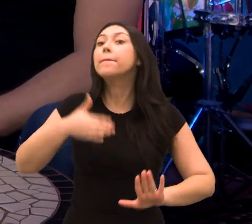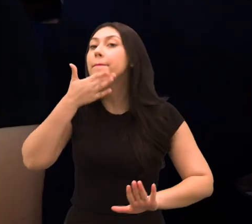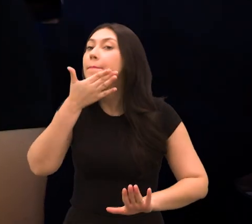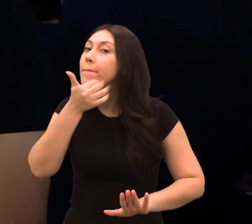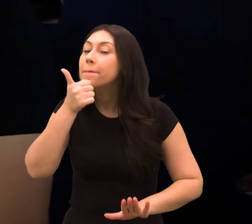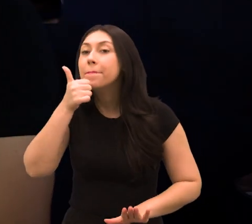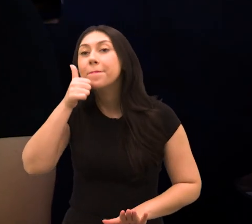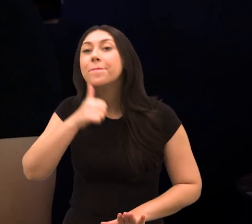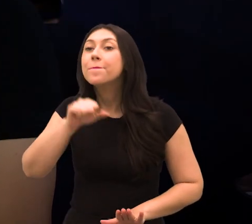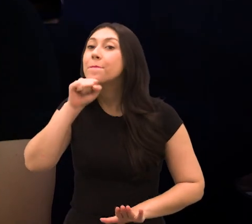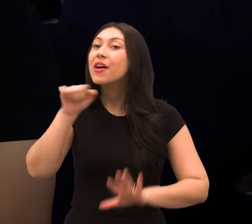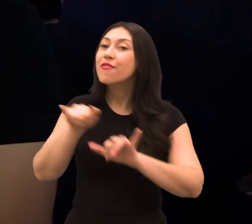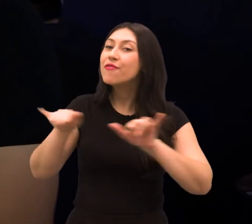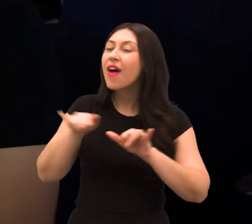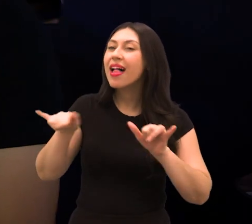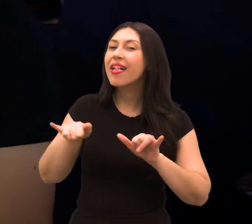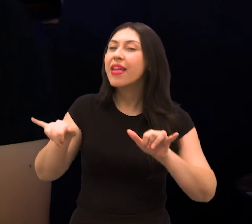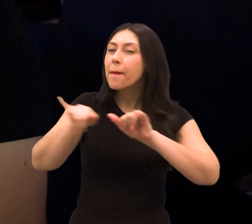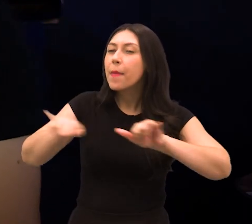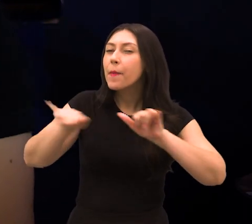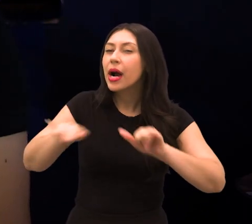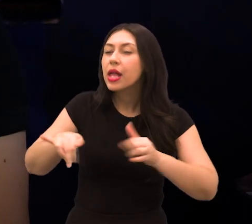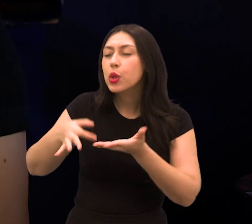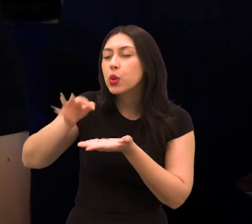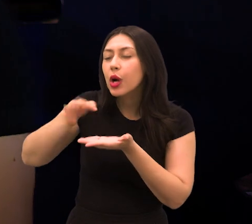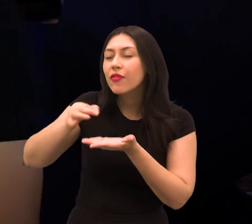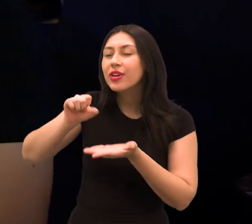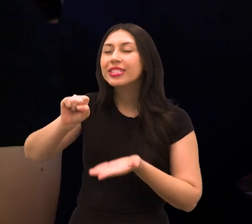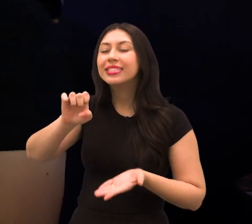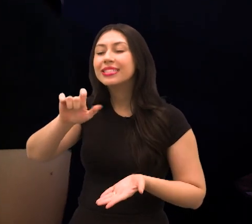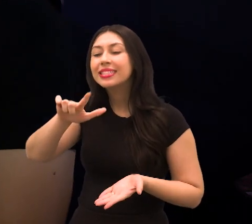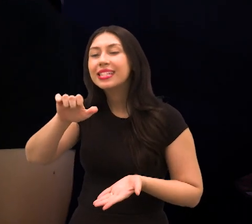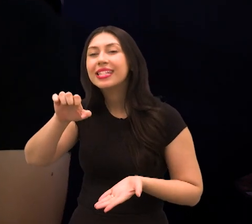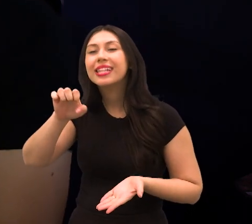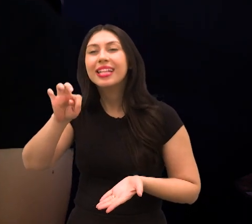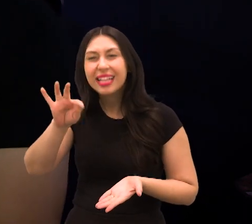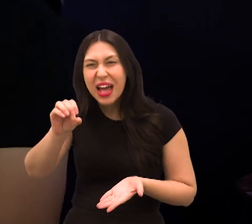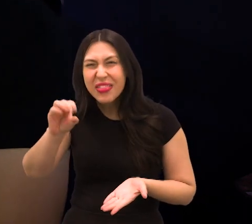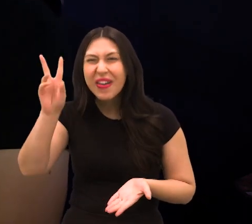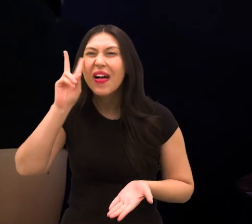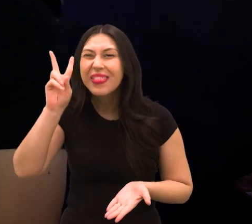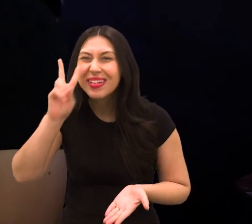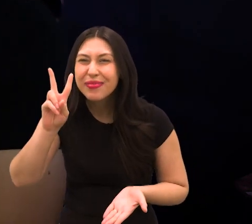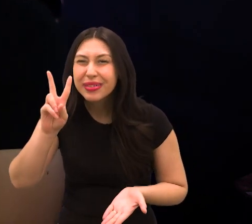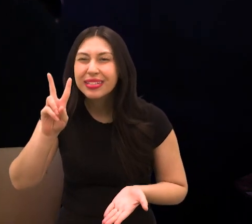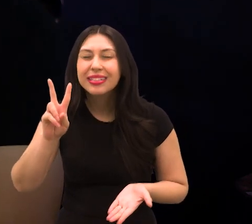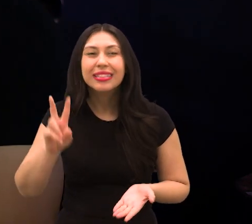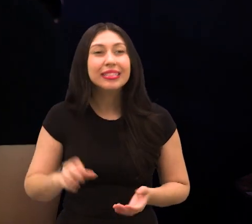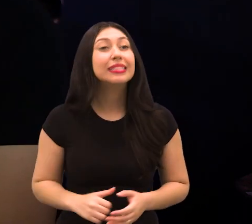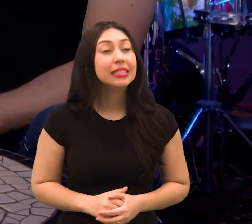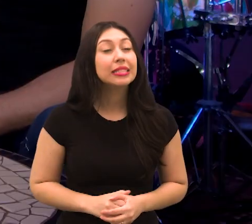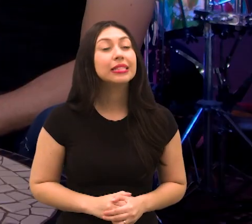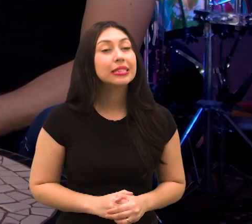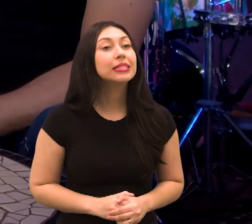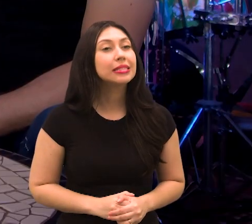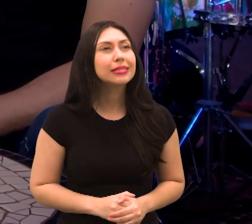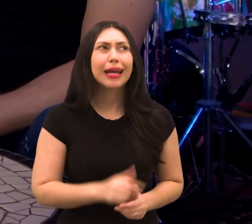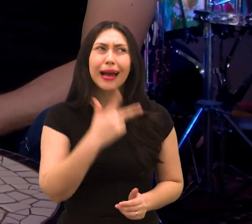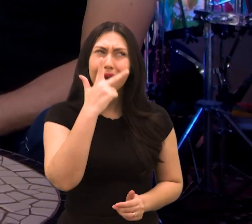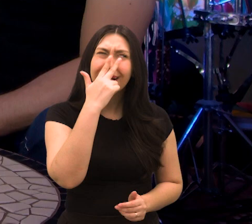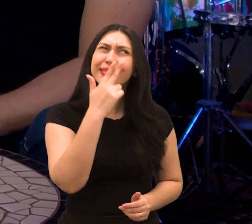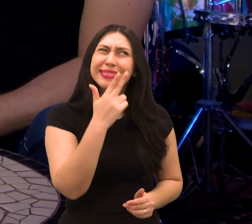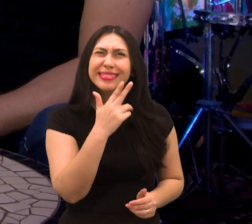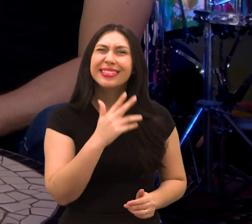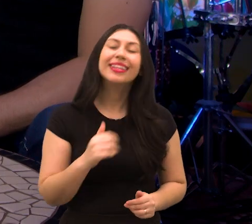fala que era por causa daquela propaganda do Café Seleto, lembra? Café Seleto, lembra daquela propaganda? Sim, sim. Antiga. E aí